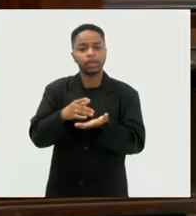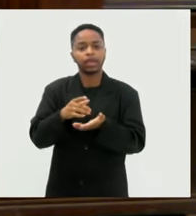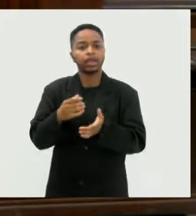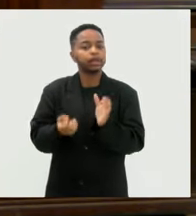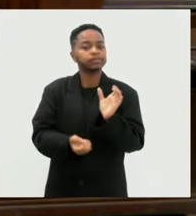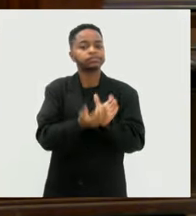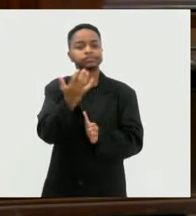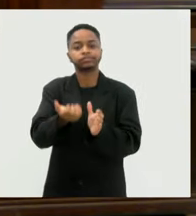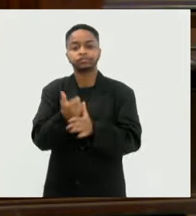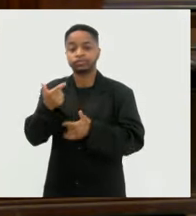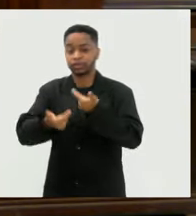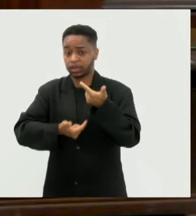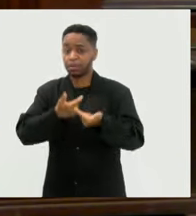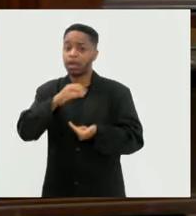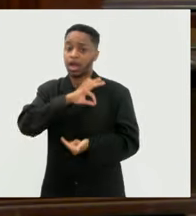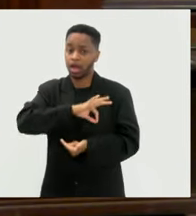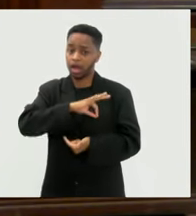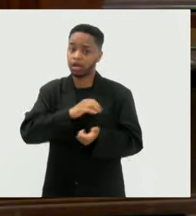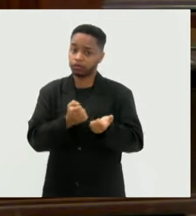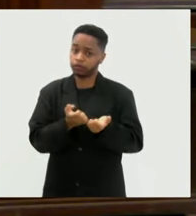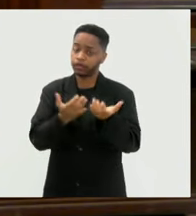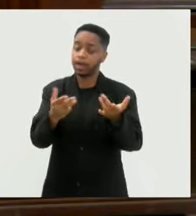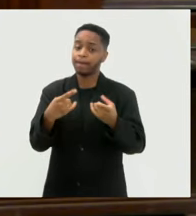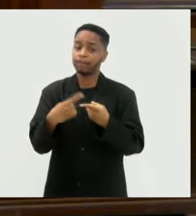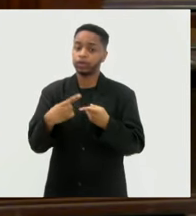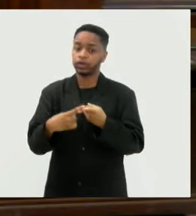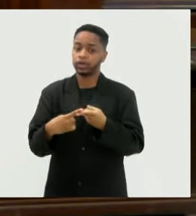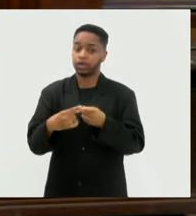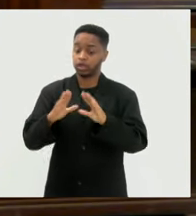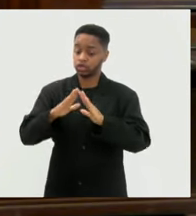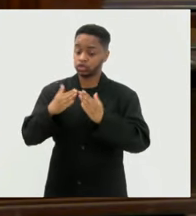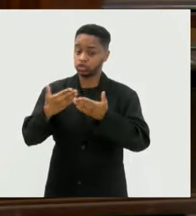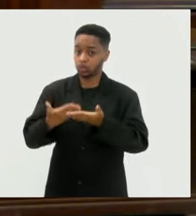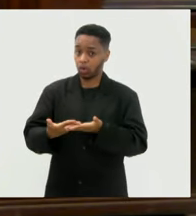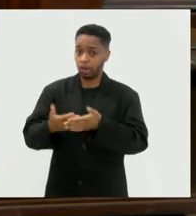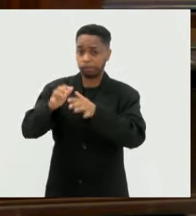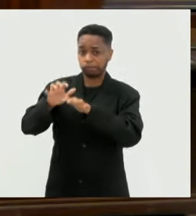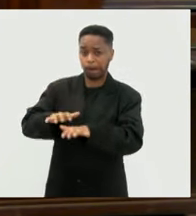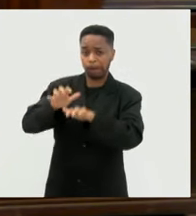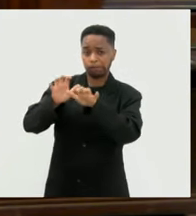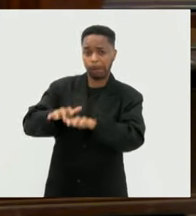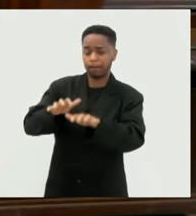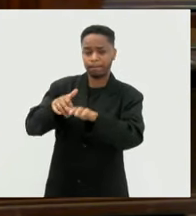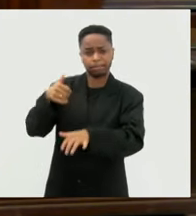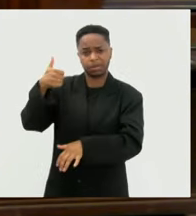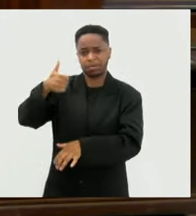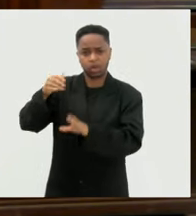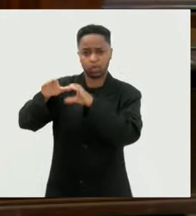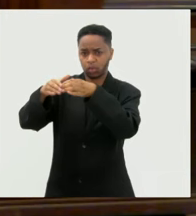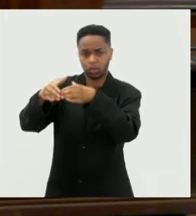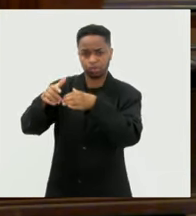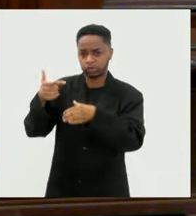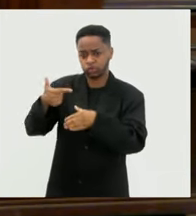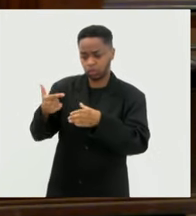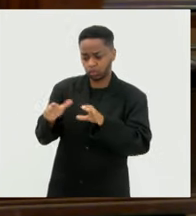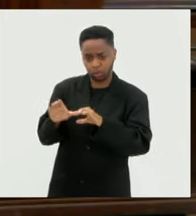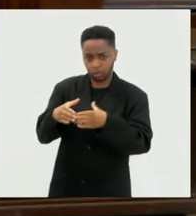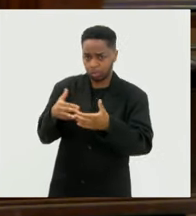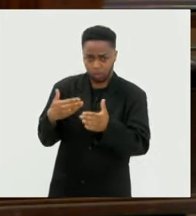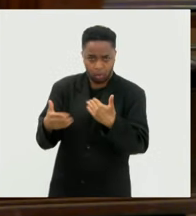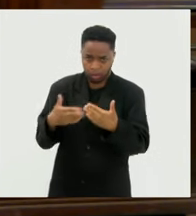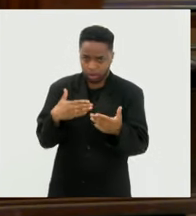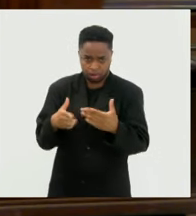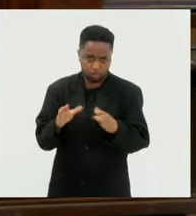renda. Porque para as escolas, de primeiro, segundo, de qualquer que seja a categoria